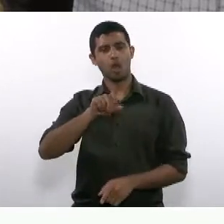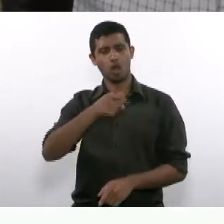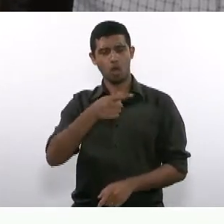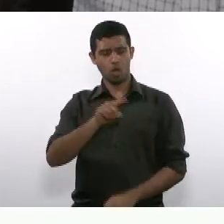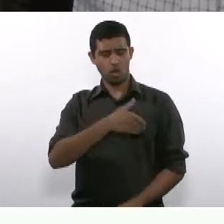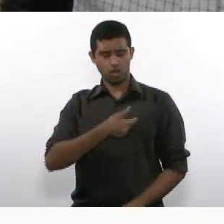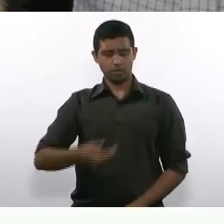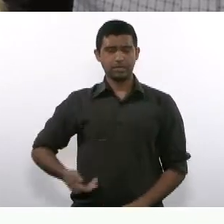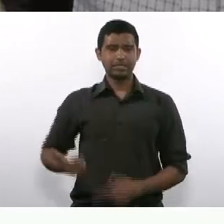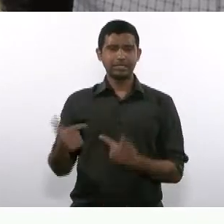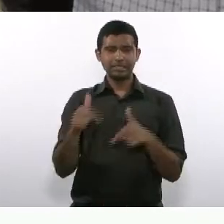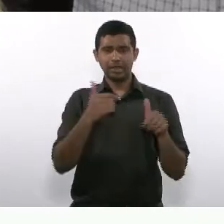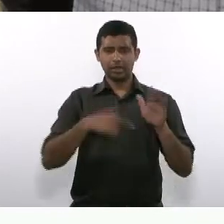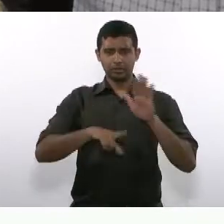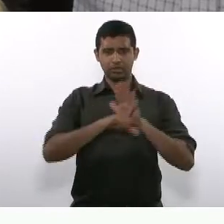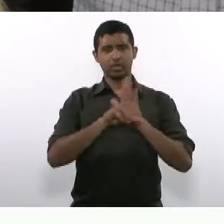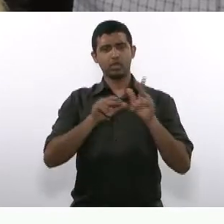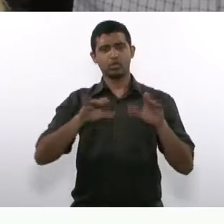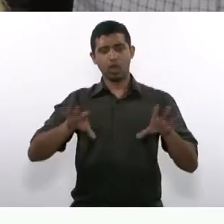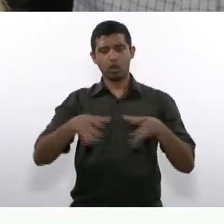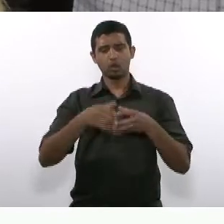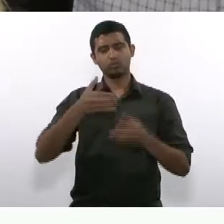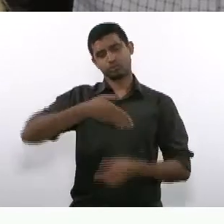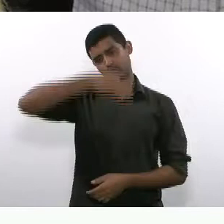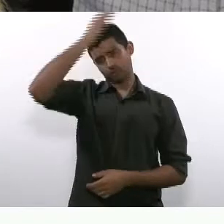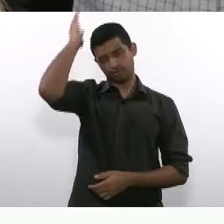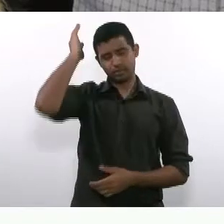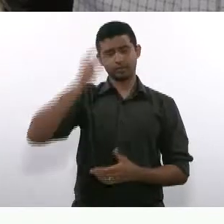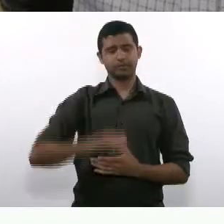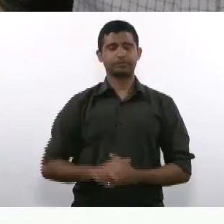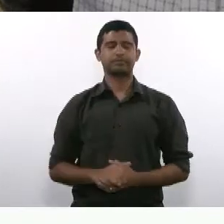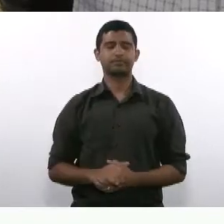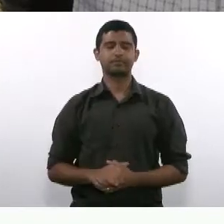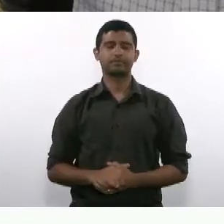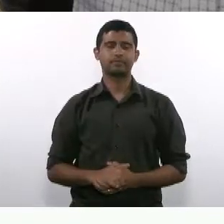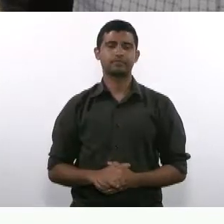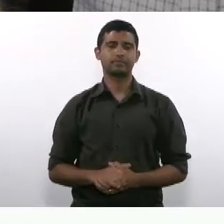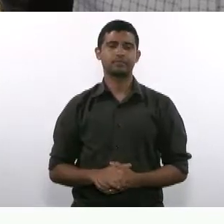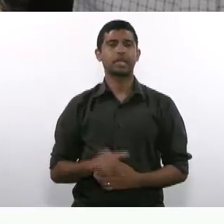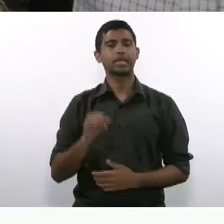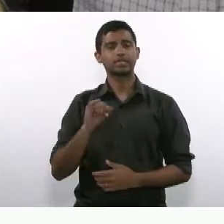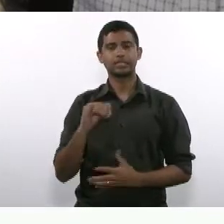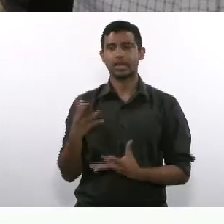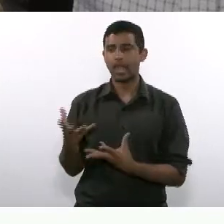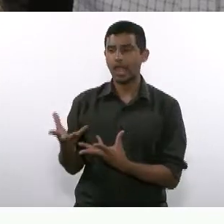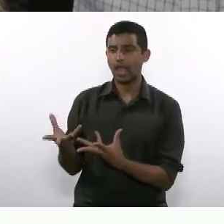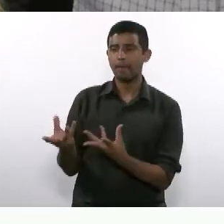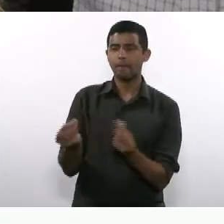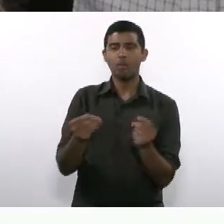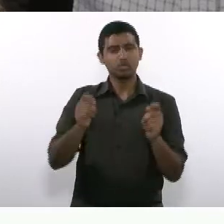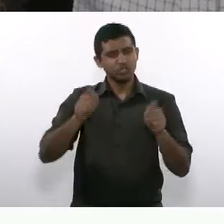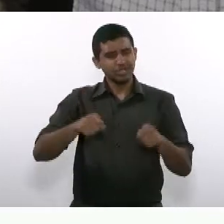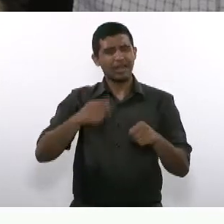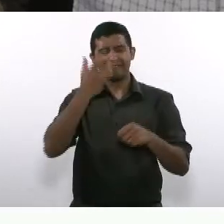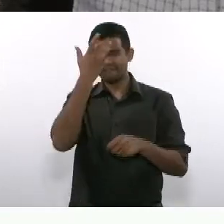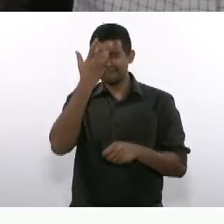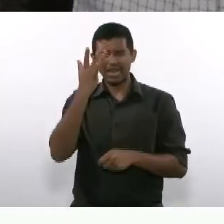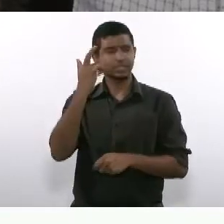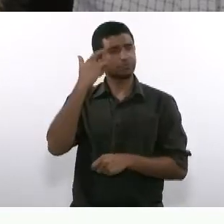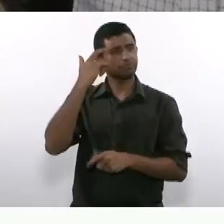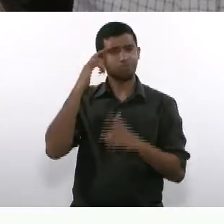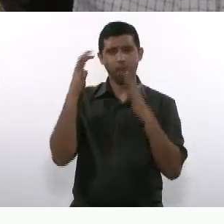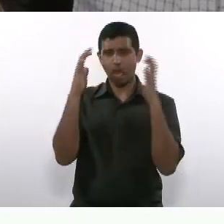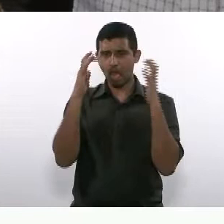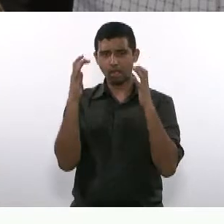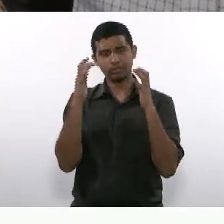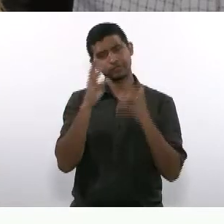de eventos, como o Corpo de Bombeiros. Claro que quando tem mais mãos, são mais cabeças pensando, ele demora um pouquinho mais.